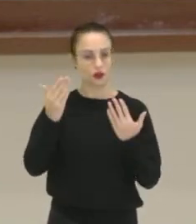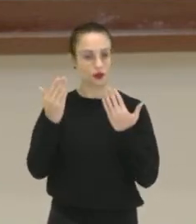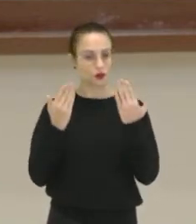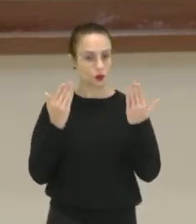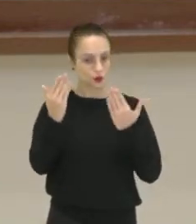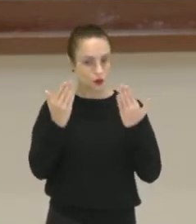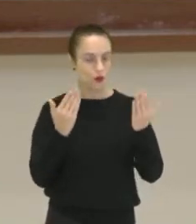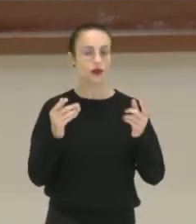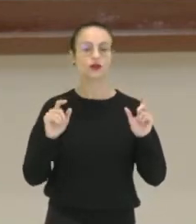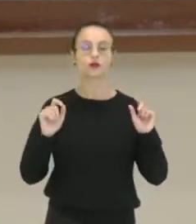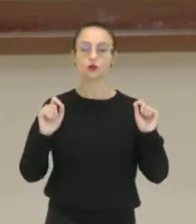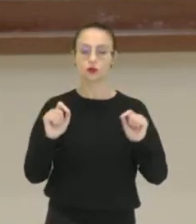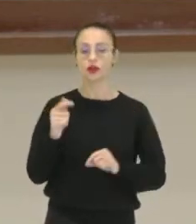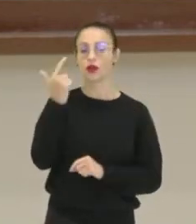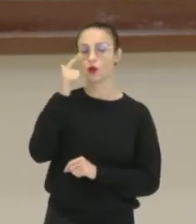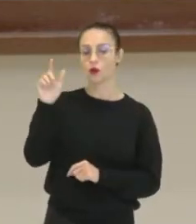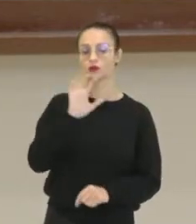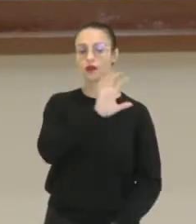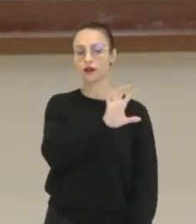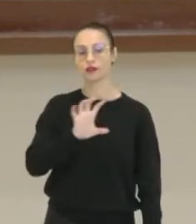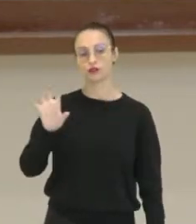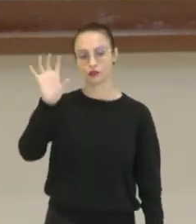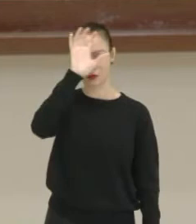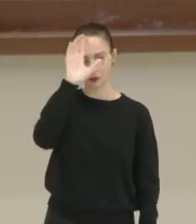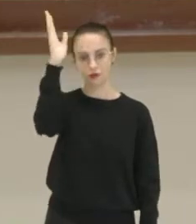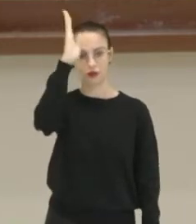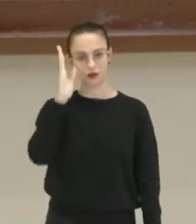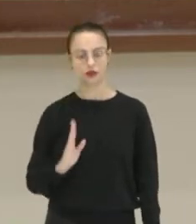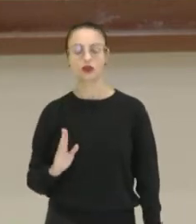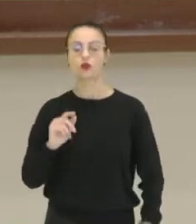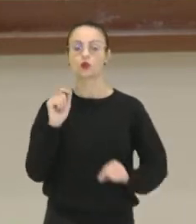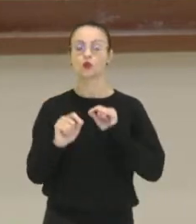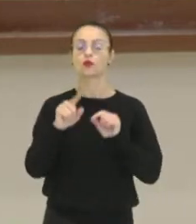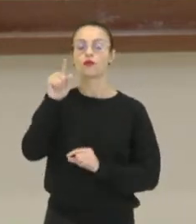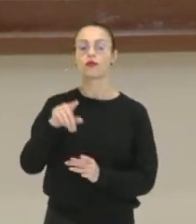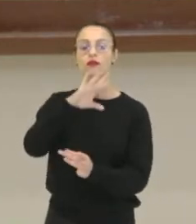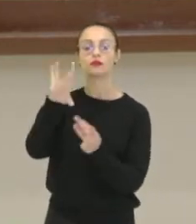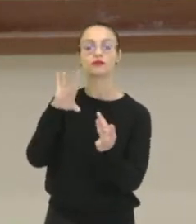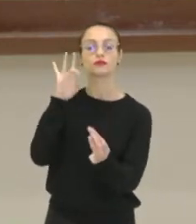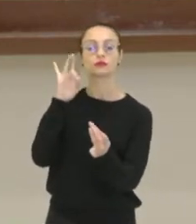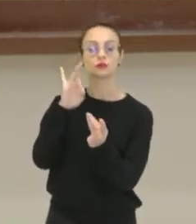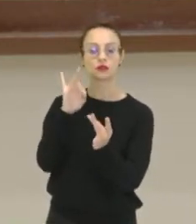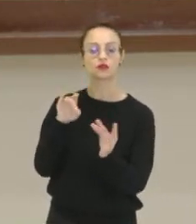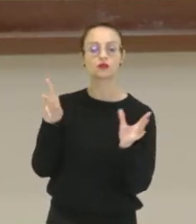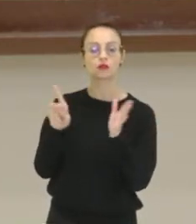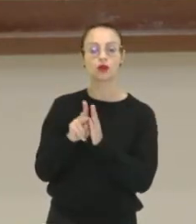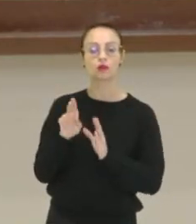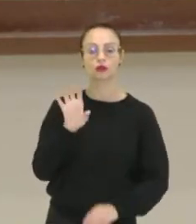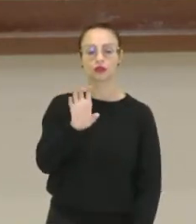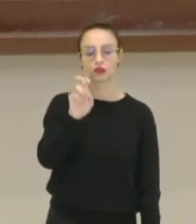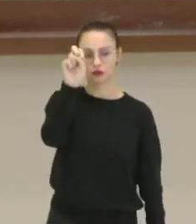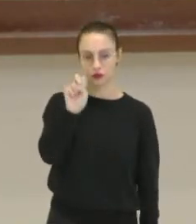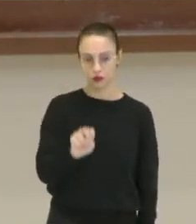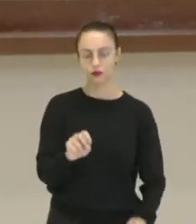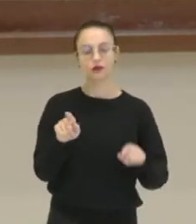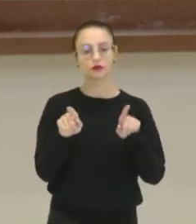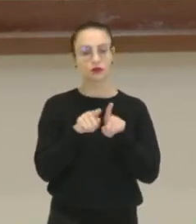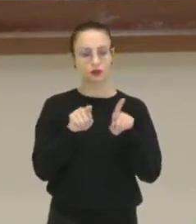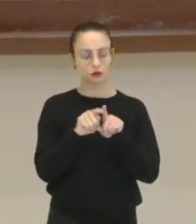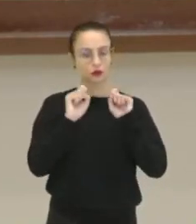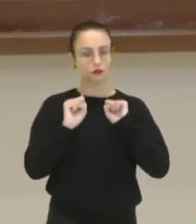aí sim com outras regiões brasileiras, aquilo que é particular, que é específico da região sul e que pode